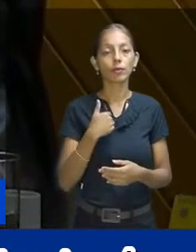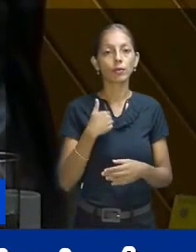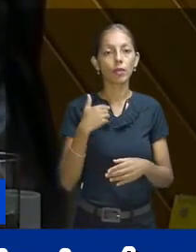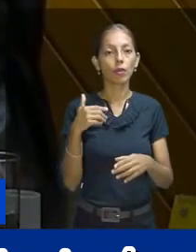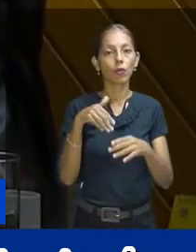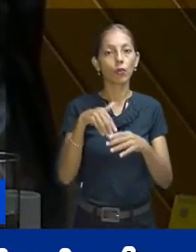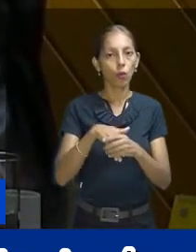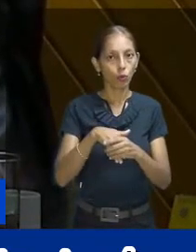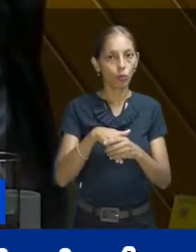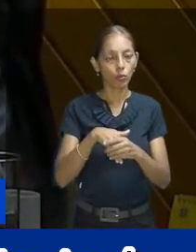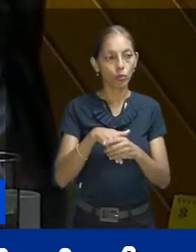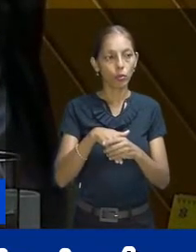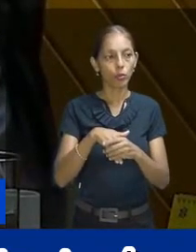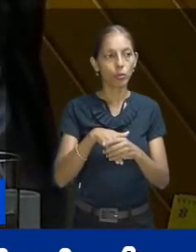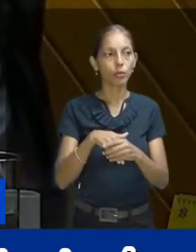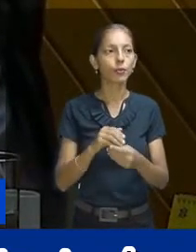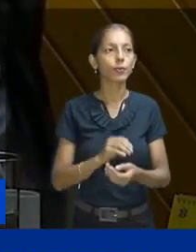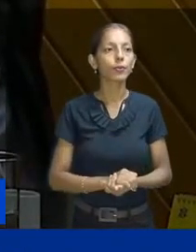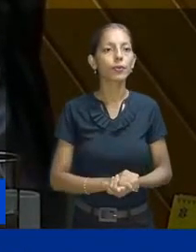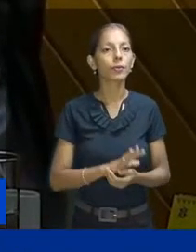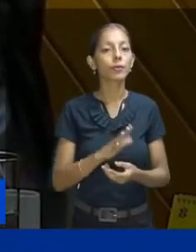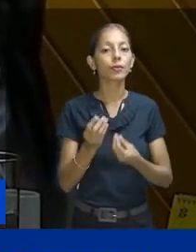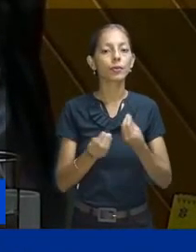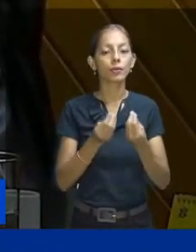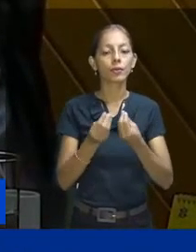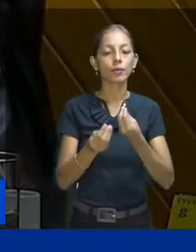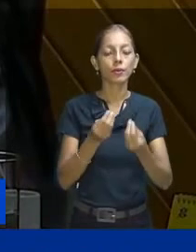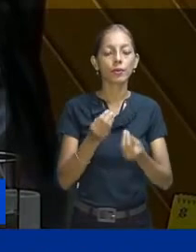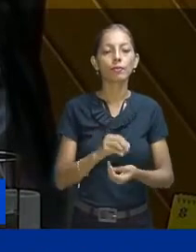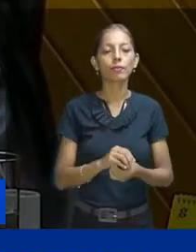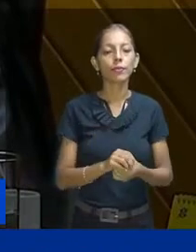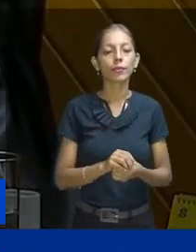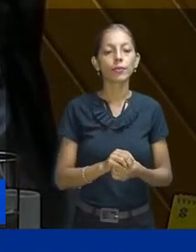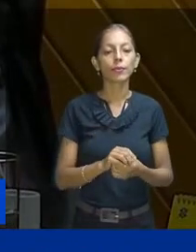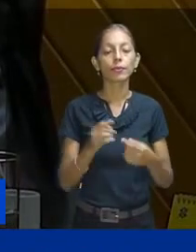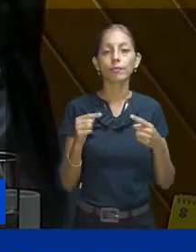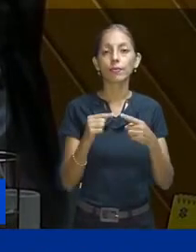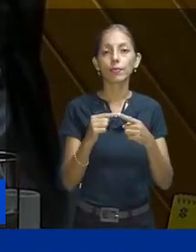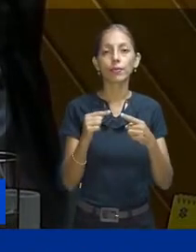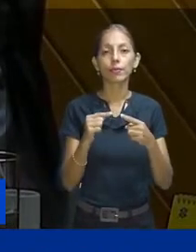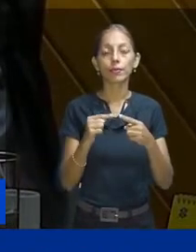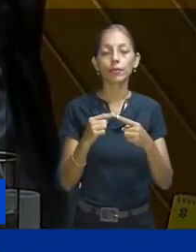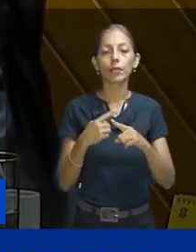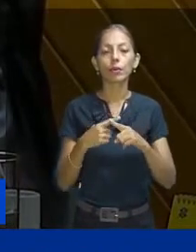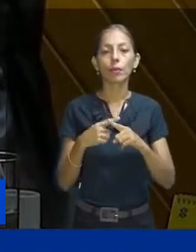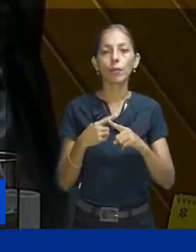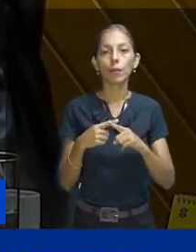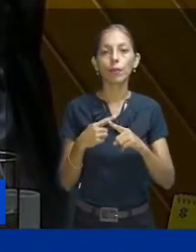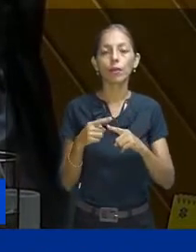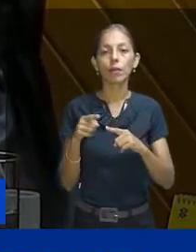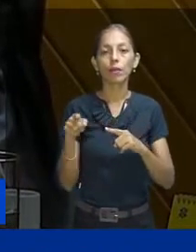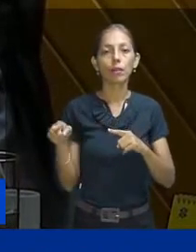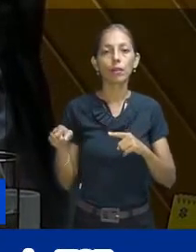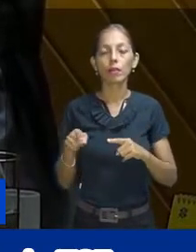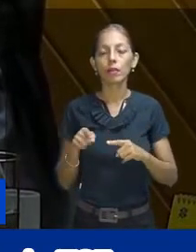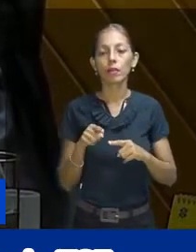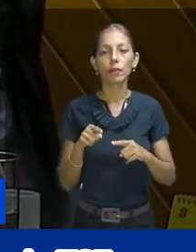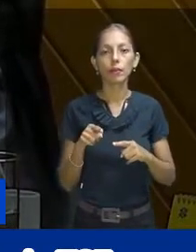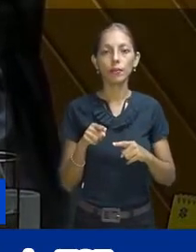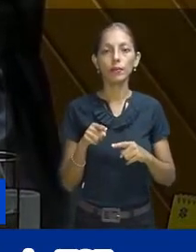divergente, inclusive, em todos eles, é exatamente em relação a não enfrentamento